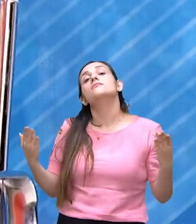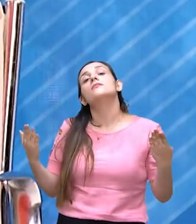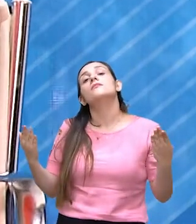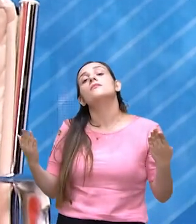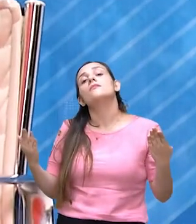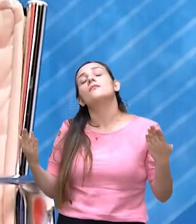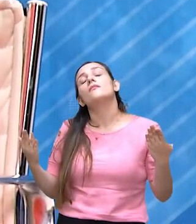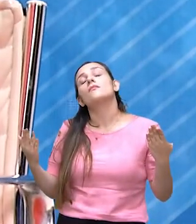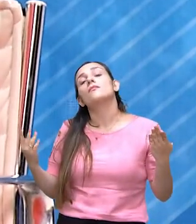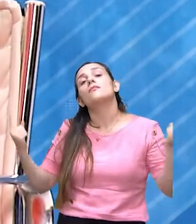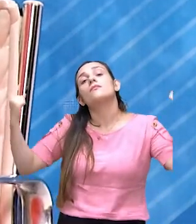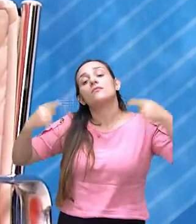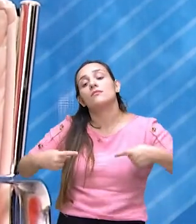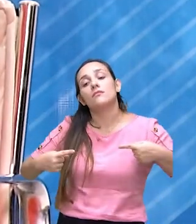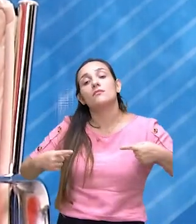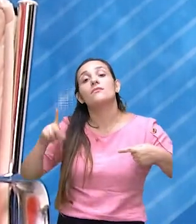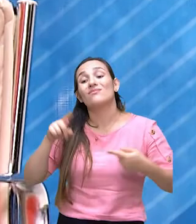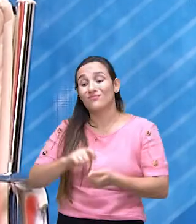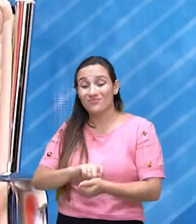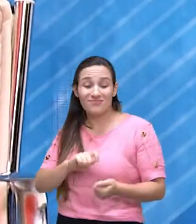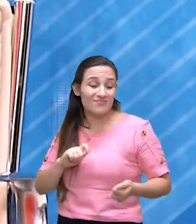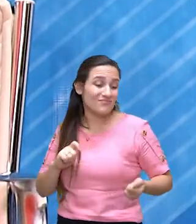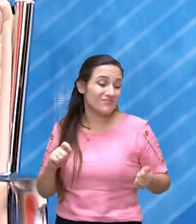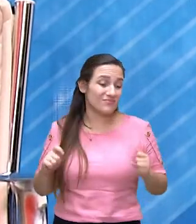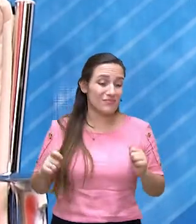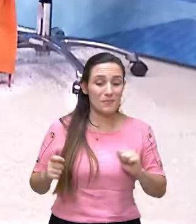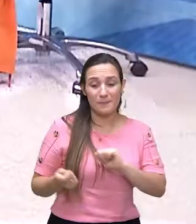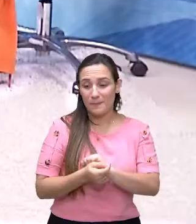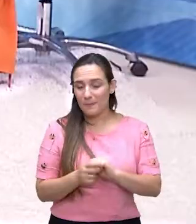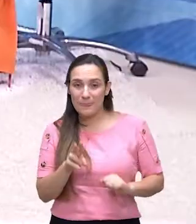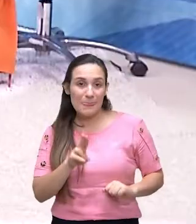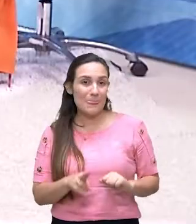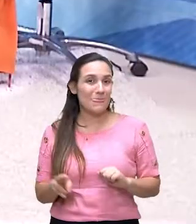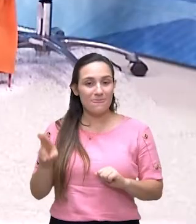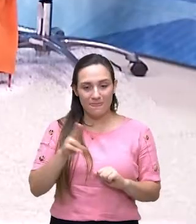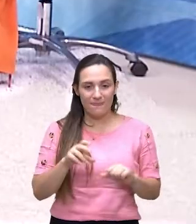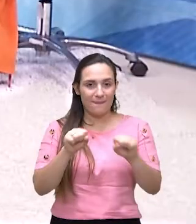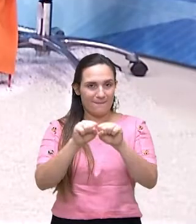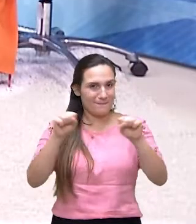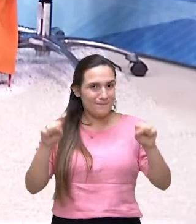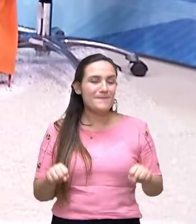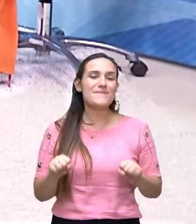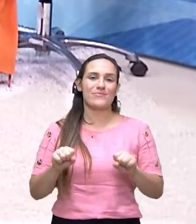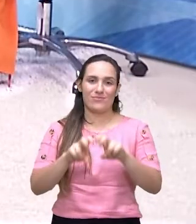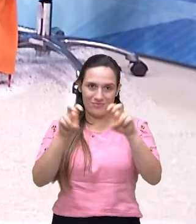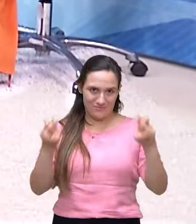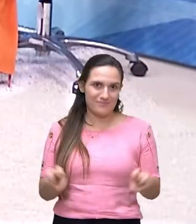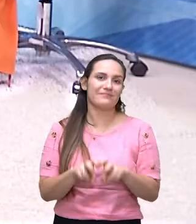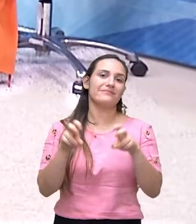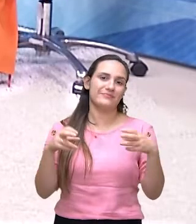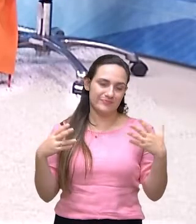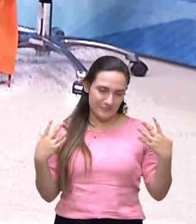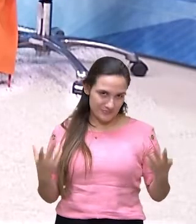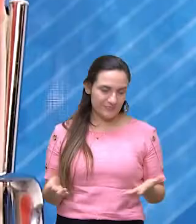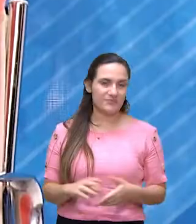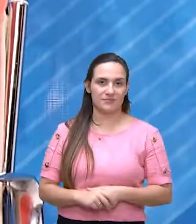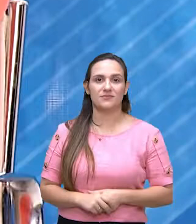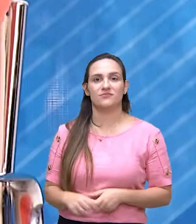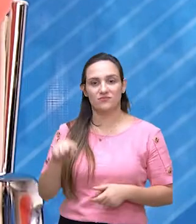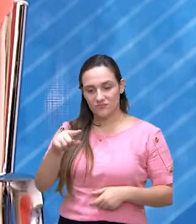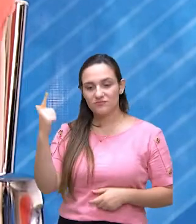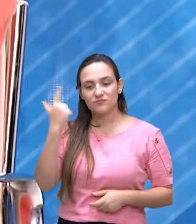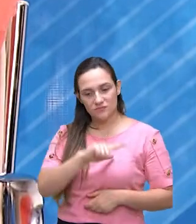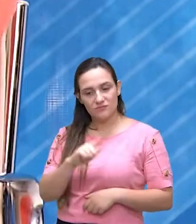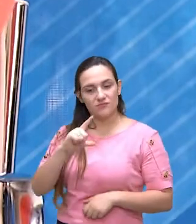o desafio agora é nos adaptar essas ferramentas a essas plataformas nessa Segura que isso né